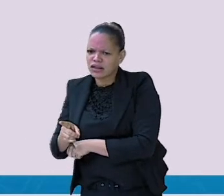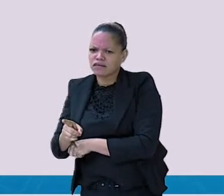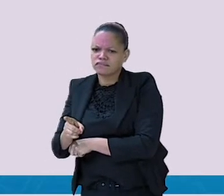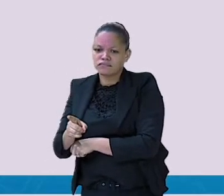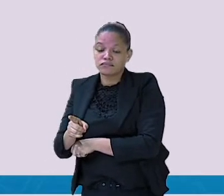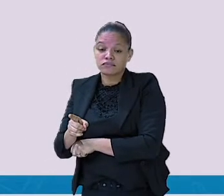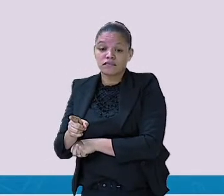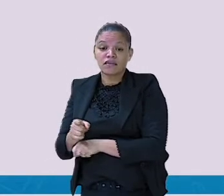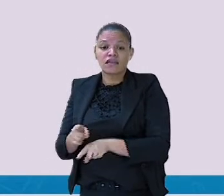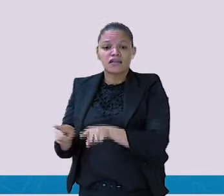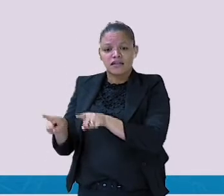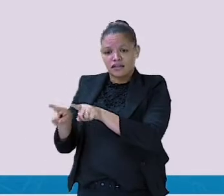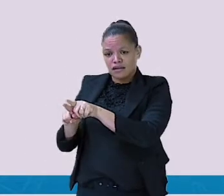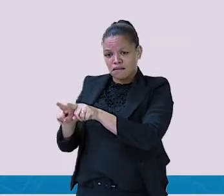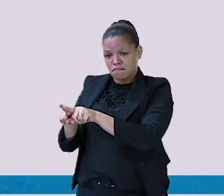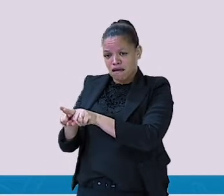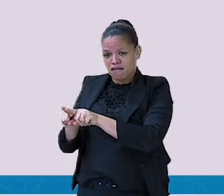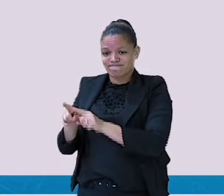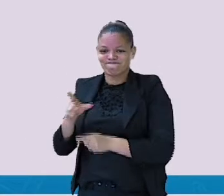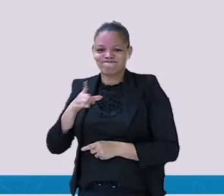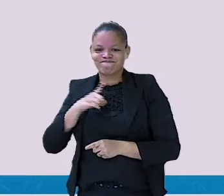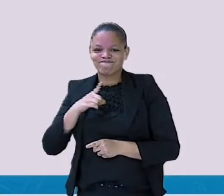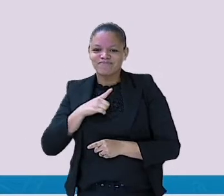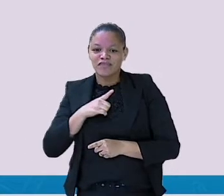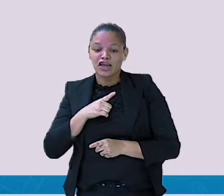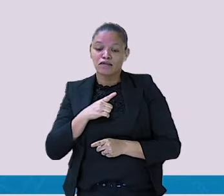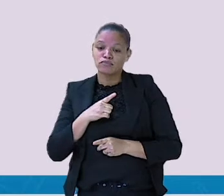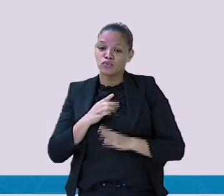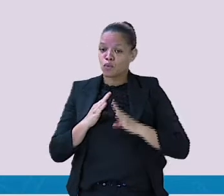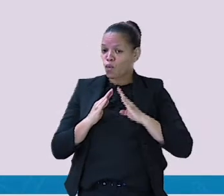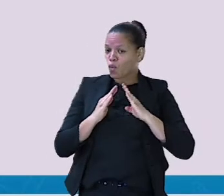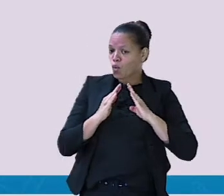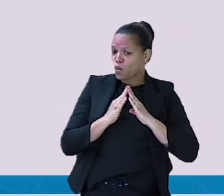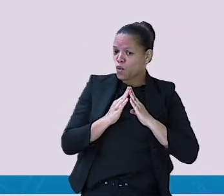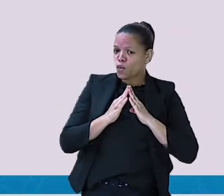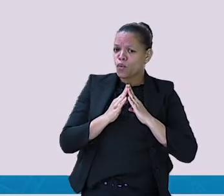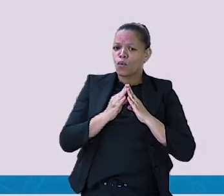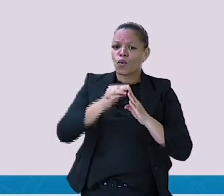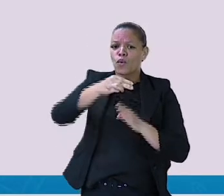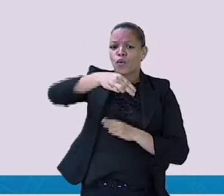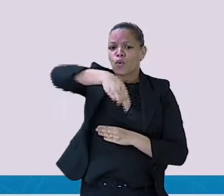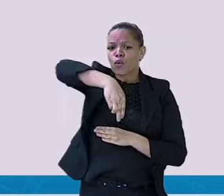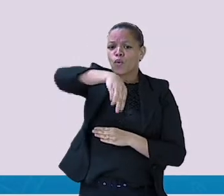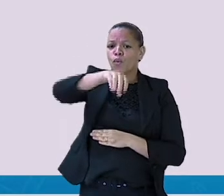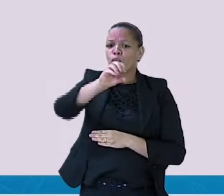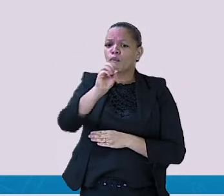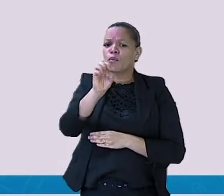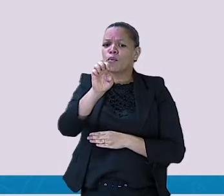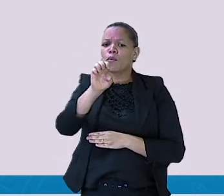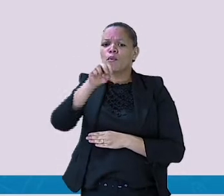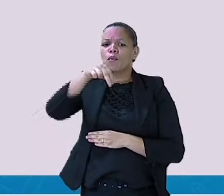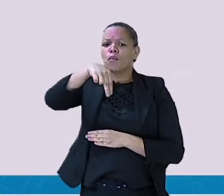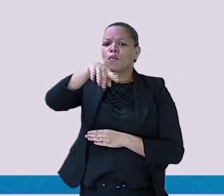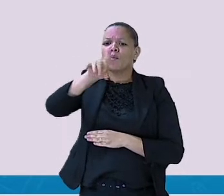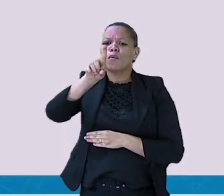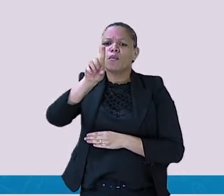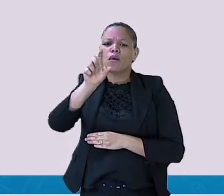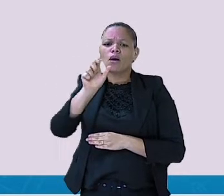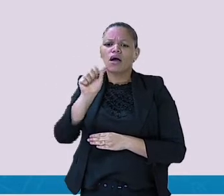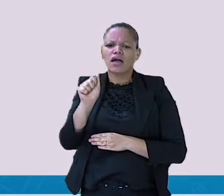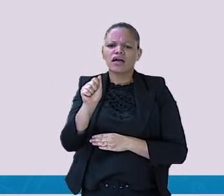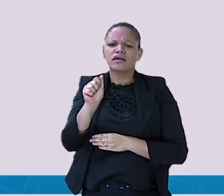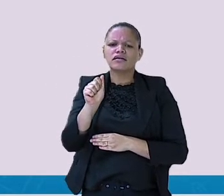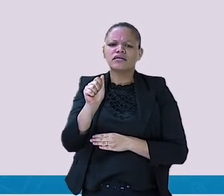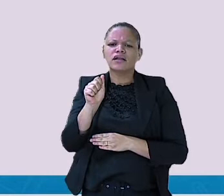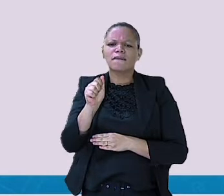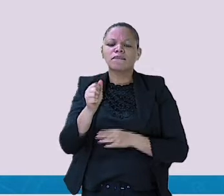faziam todo o processo. Pegavam, né? Normalmente ficavam aqui ó, os canaviais. Os escravos trabalhavam aqui, pegavam